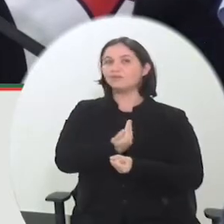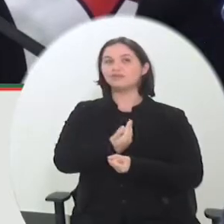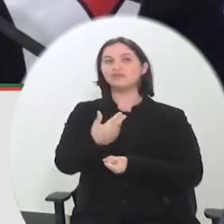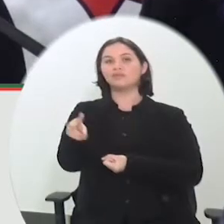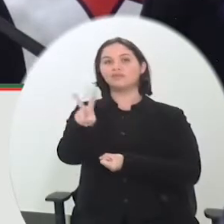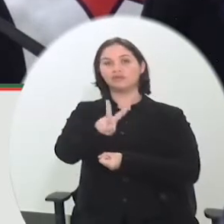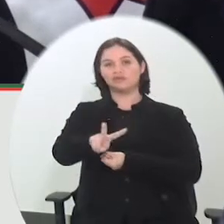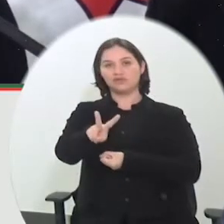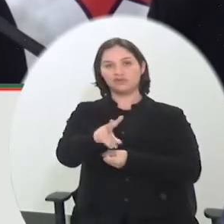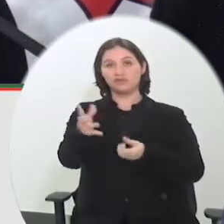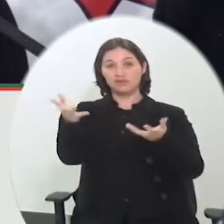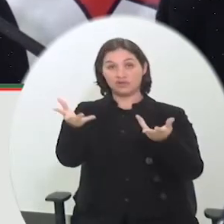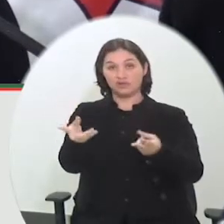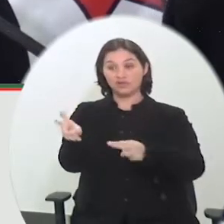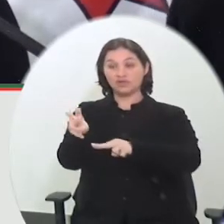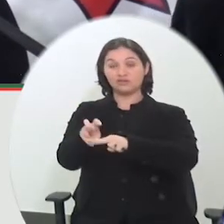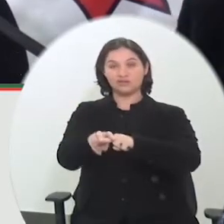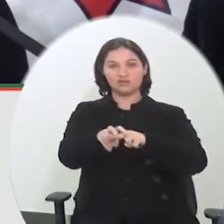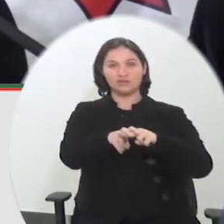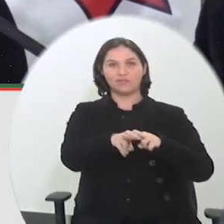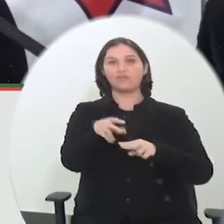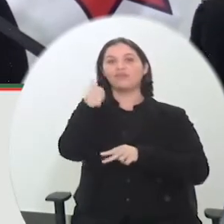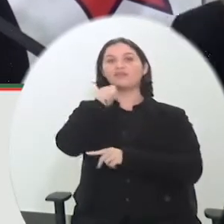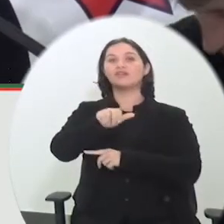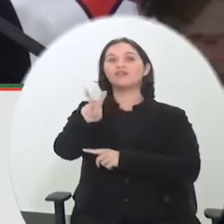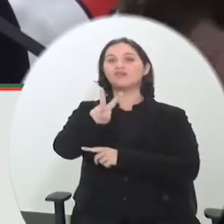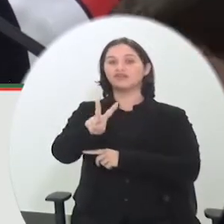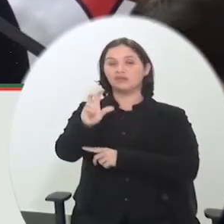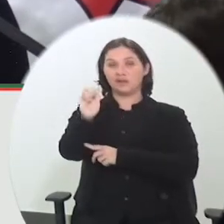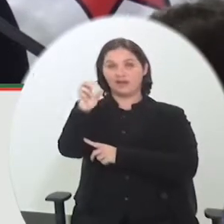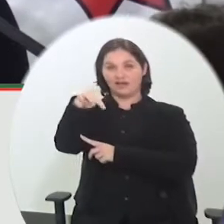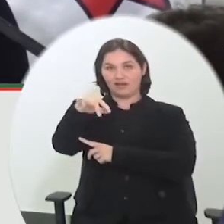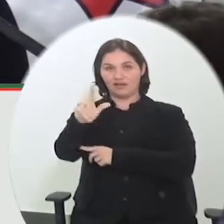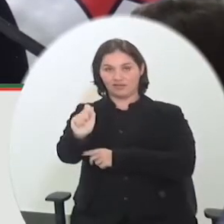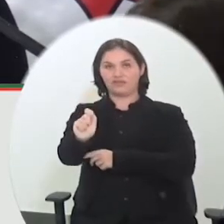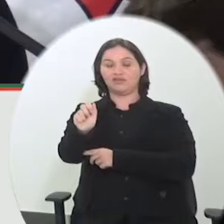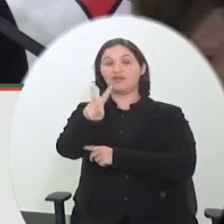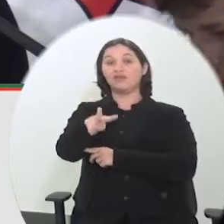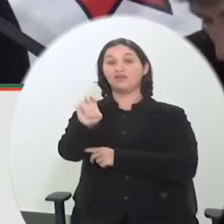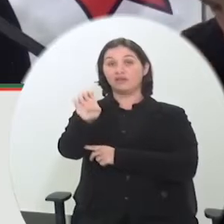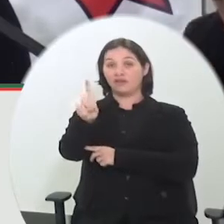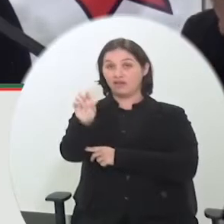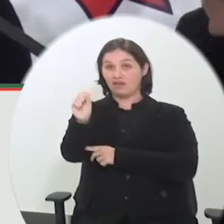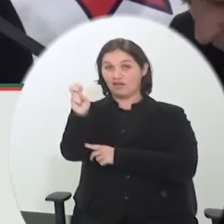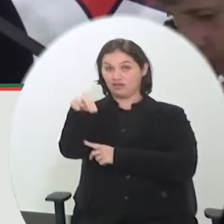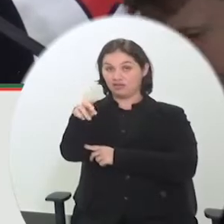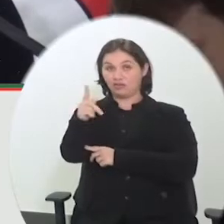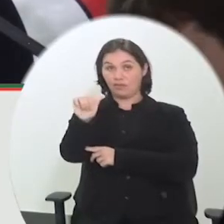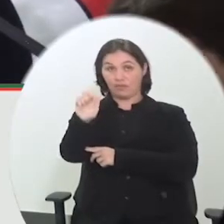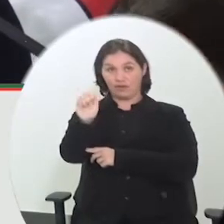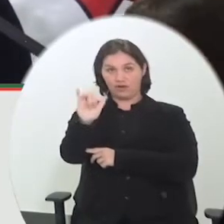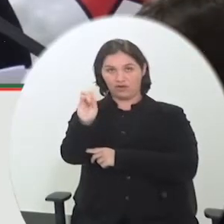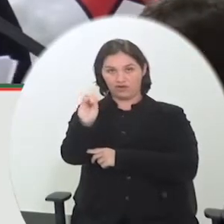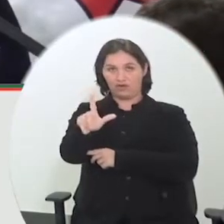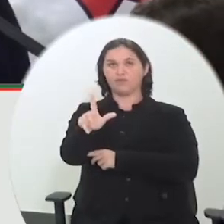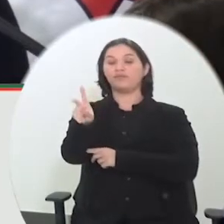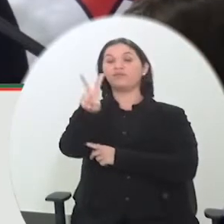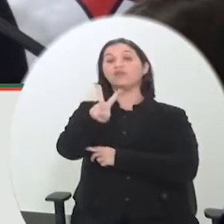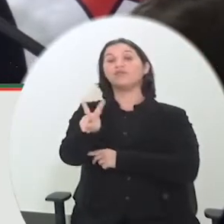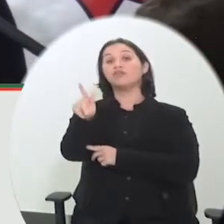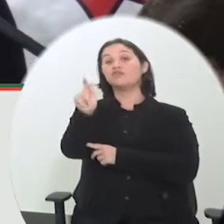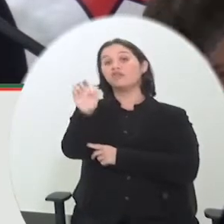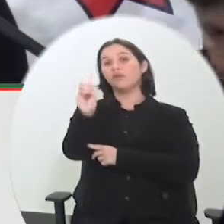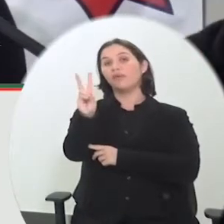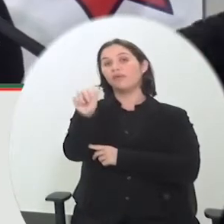respectivos lugares. Vereadora Camila do Nascimento, vereador Edson Luiz do Nascimento Paiol, vereadora